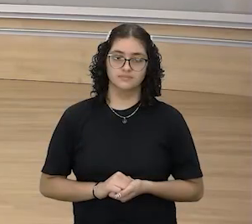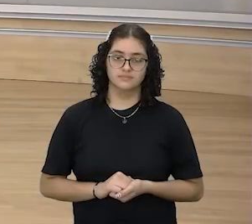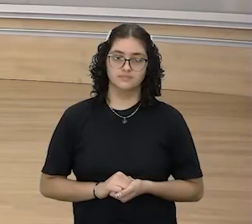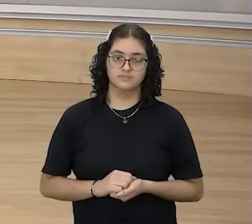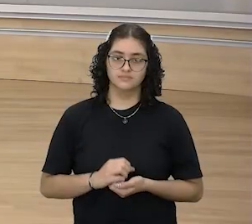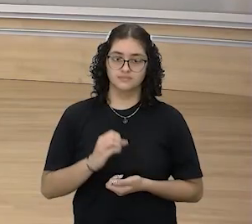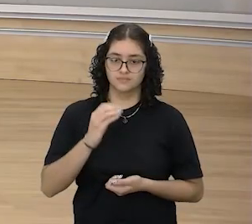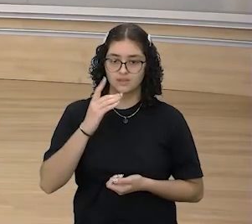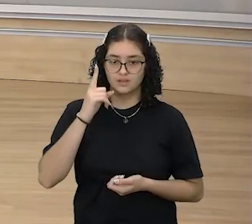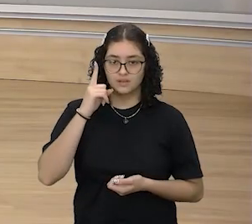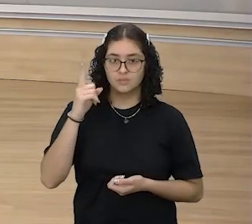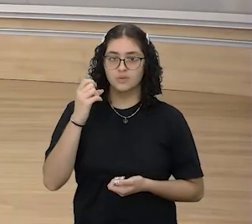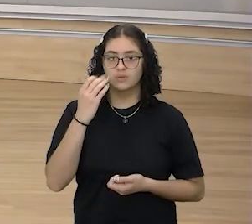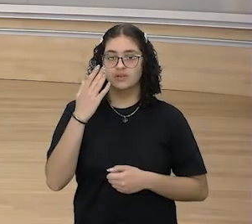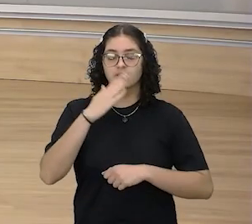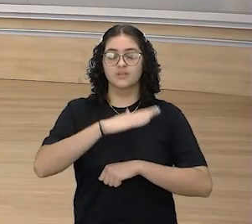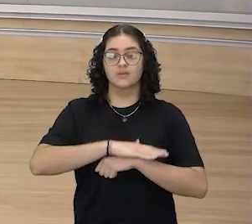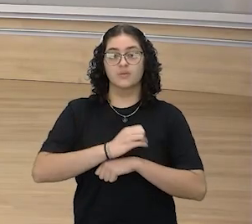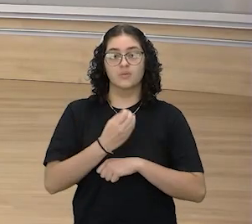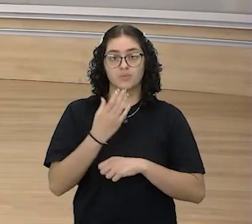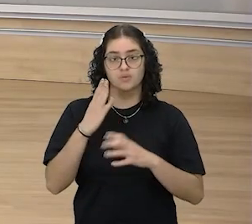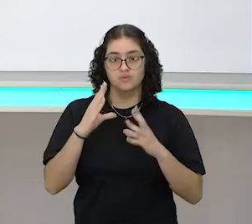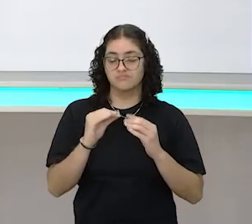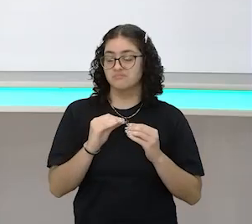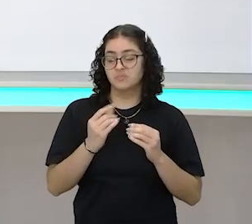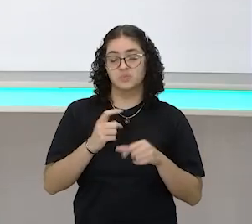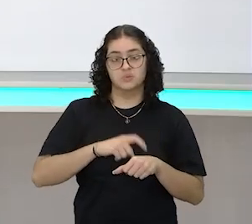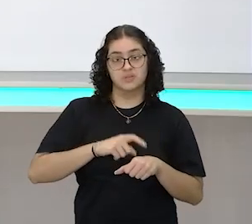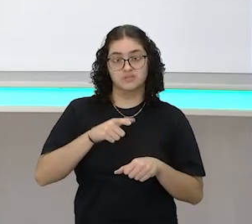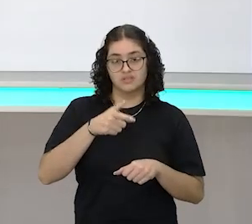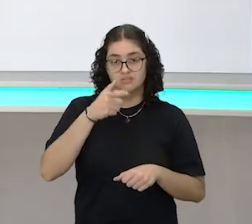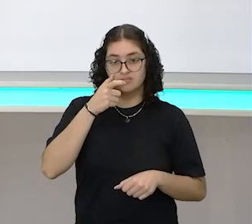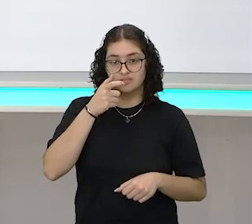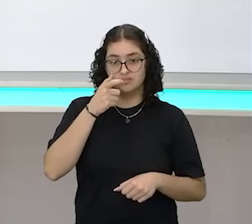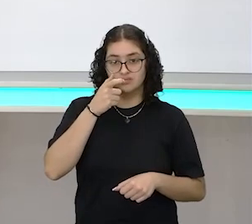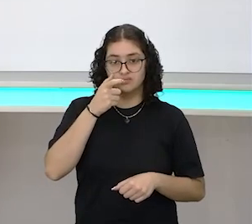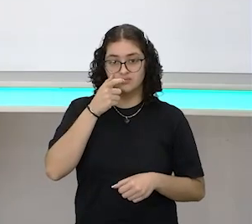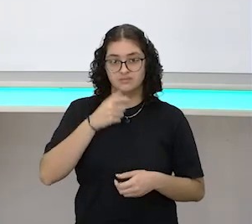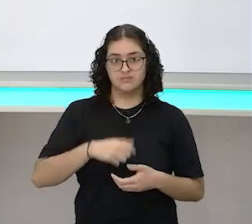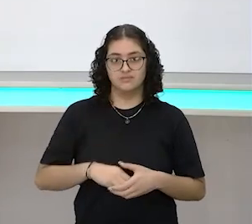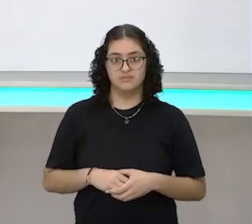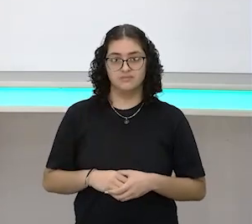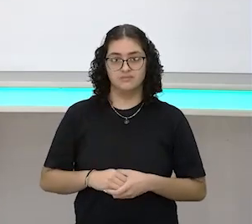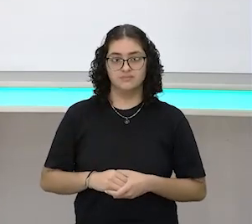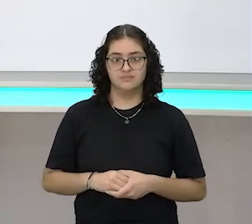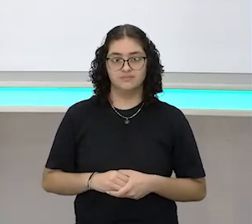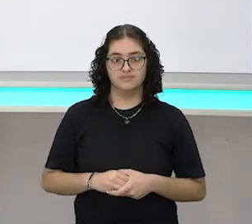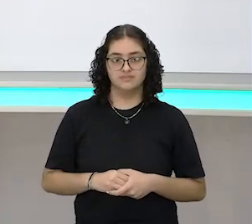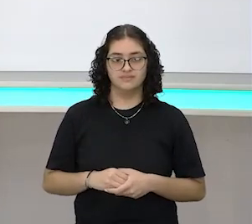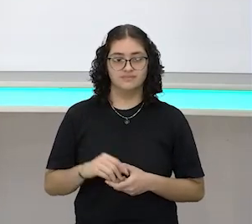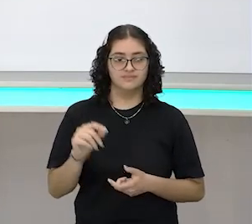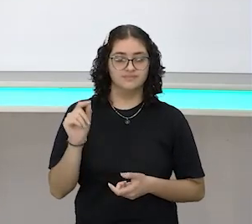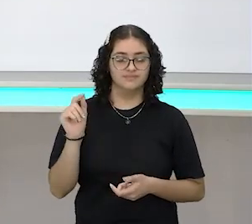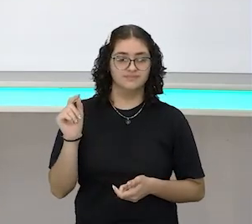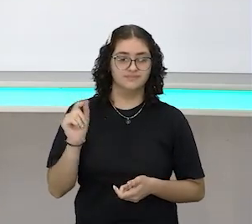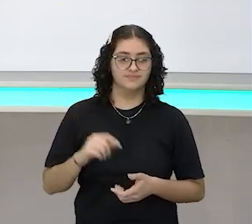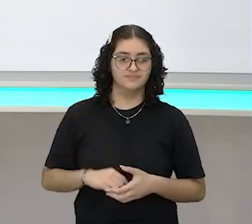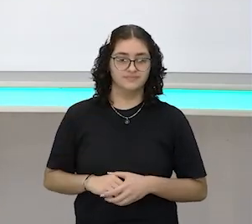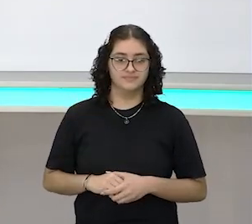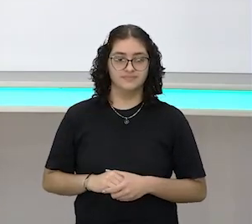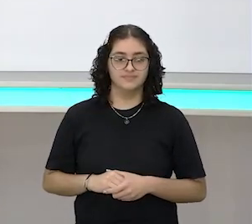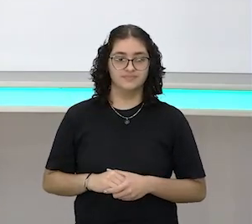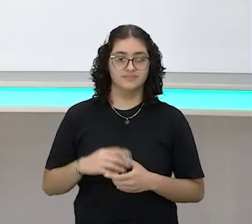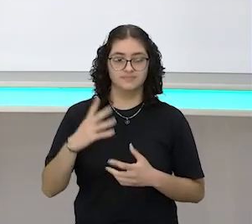Bom dia, boa tarde ou boa noite, vai depender do momento que você vai estar assistindo a essa aula, né? Sejam todos